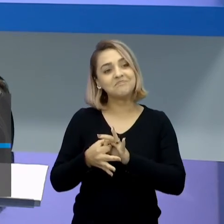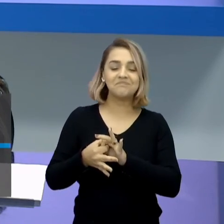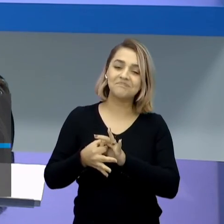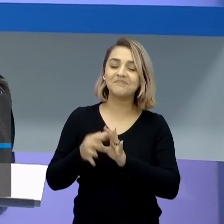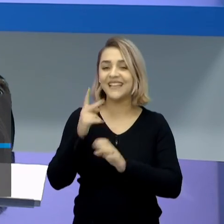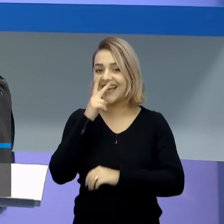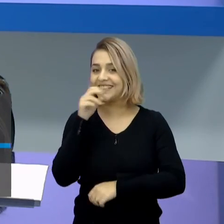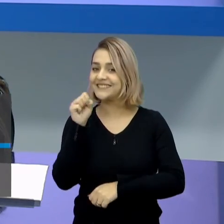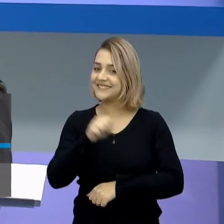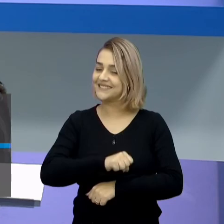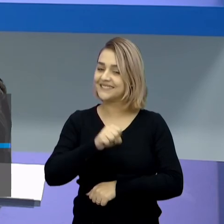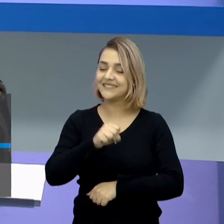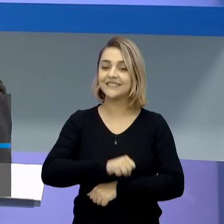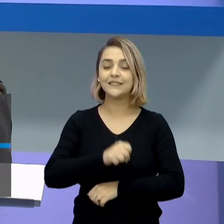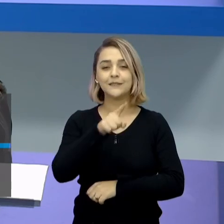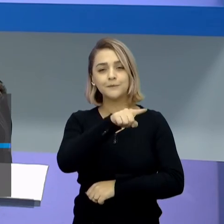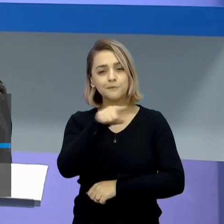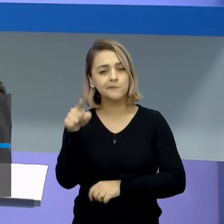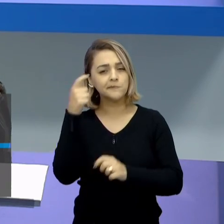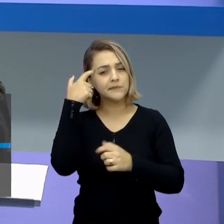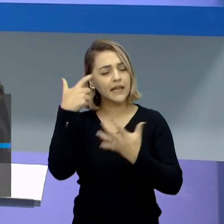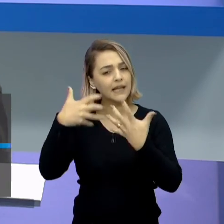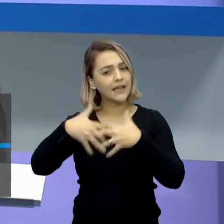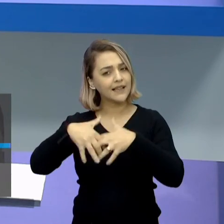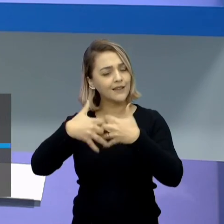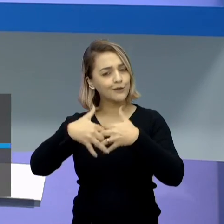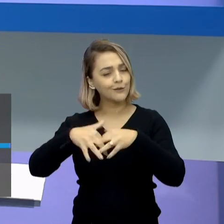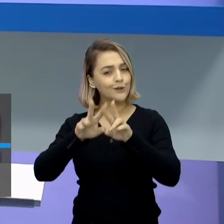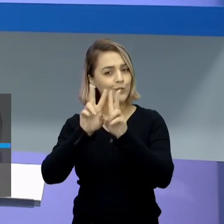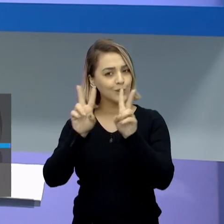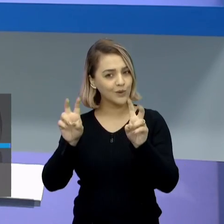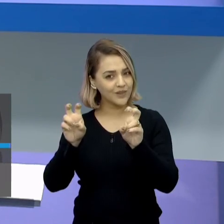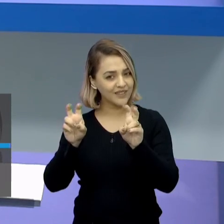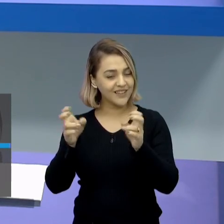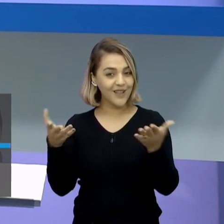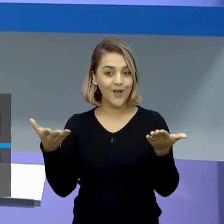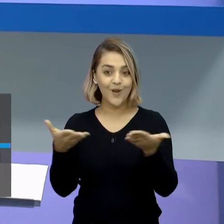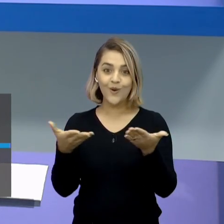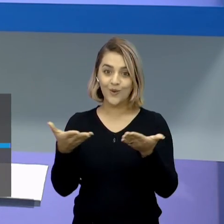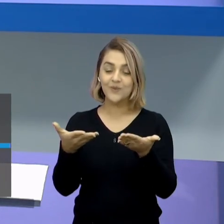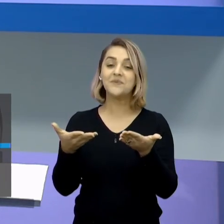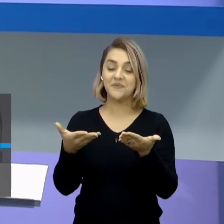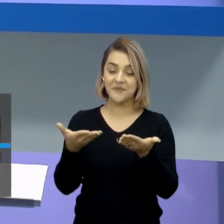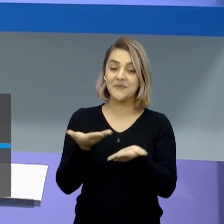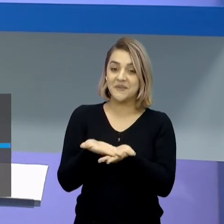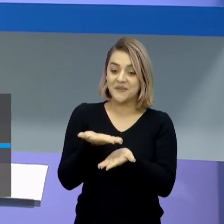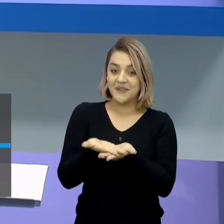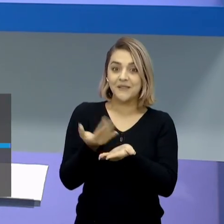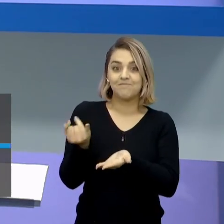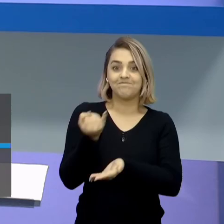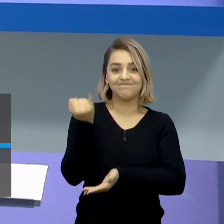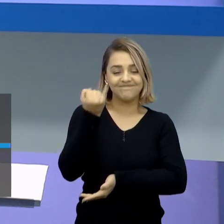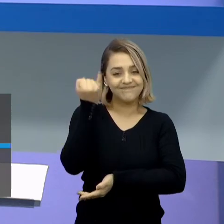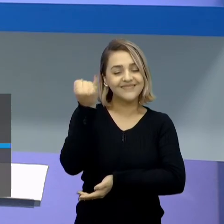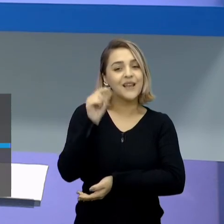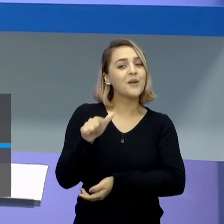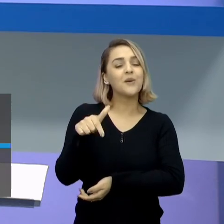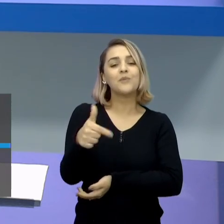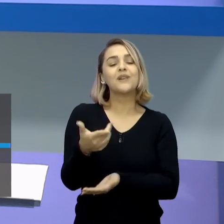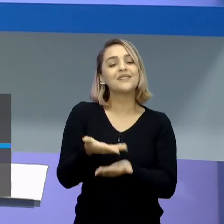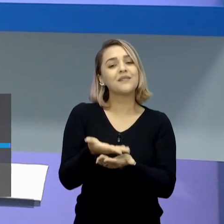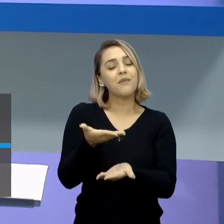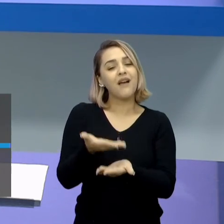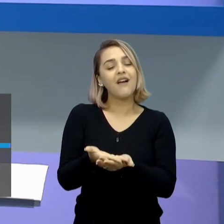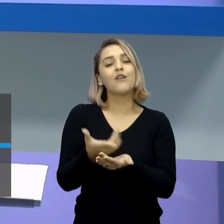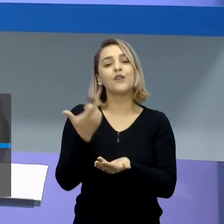hein? Então, reflitam sobre esse conteúdo. Hoje a aula foi muito rica, né? Na próxima aula nós vamos ter a nossa